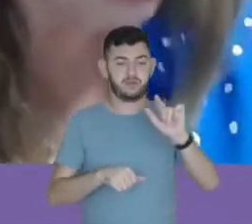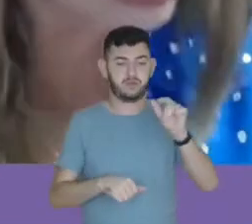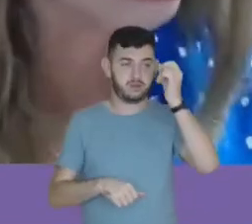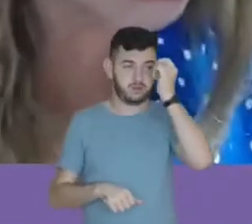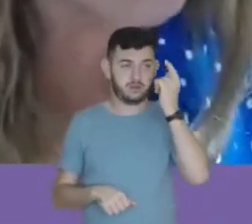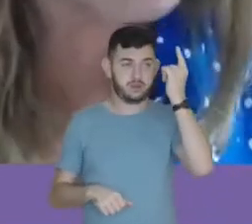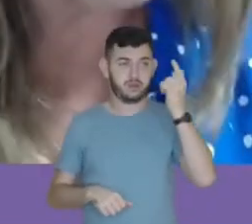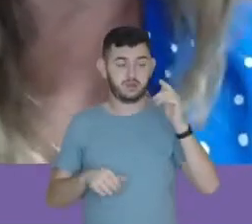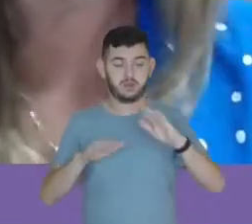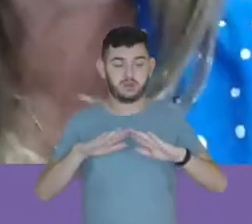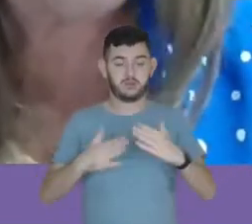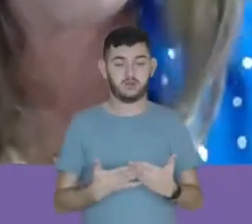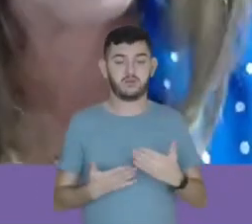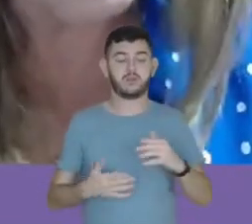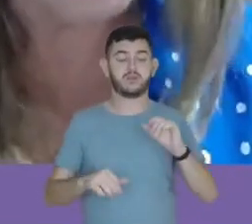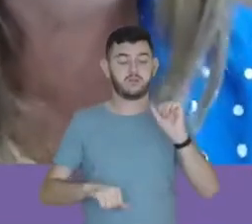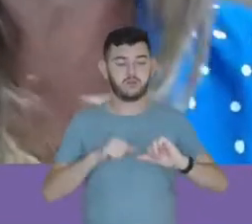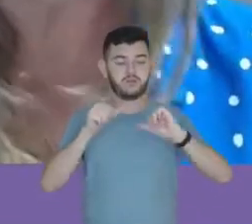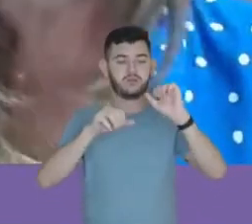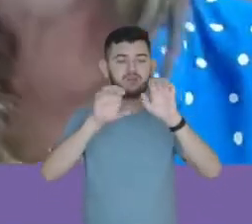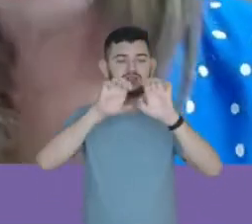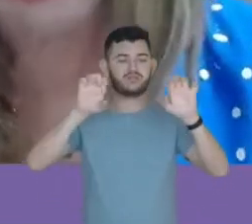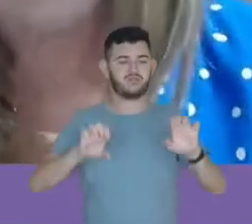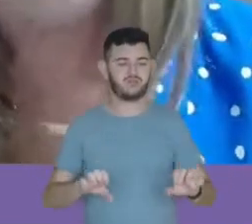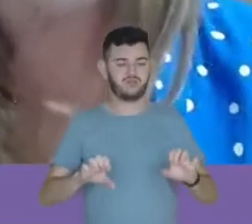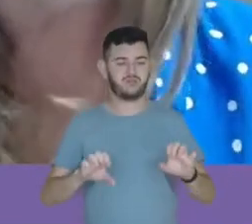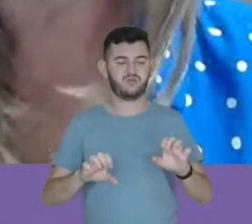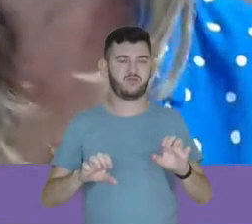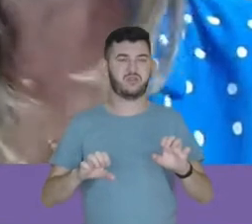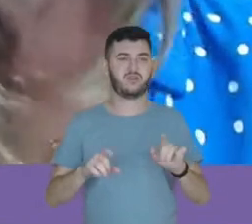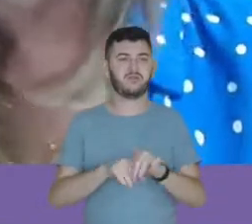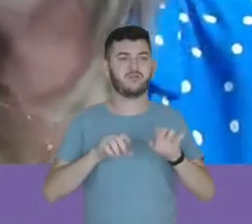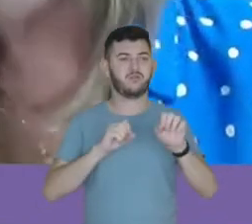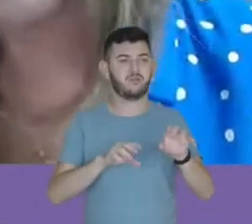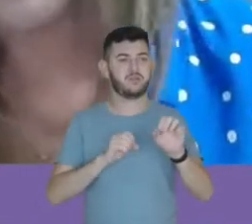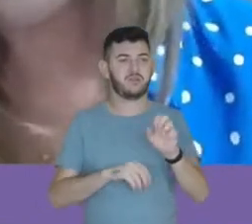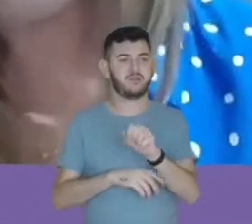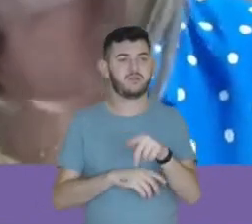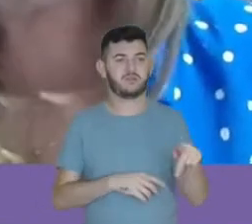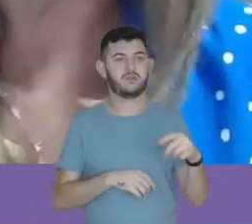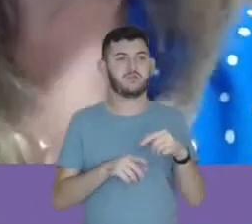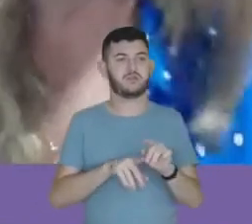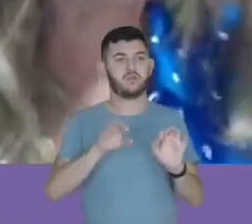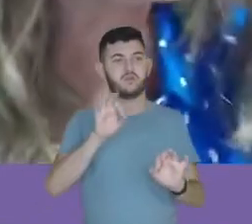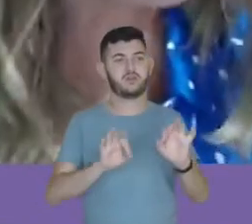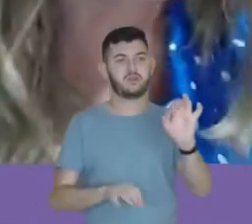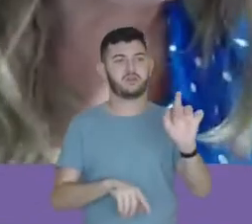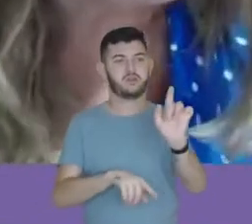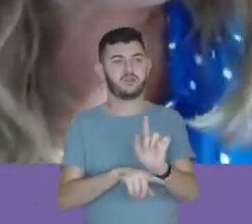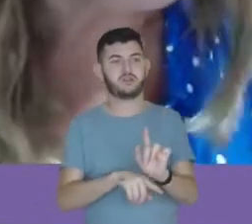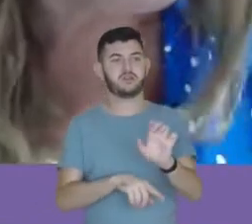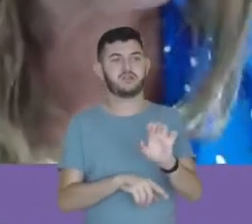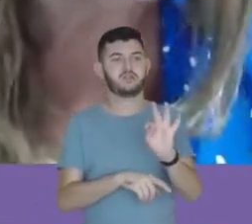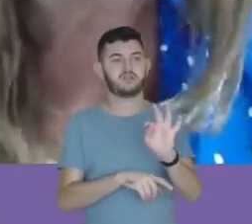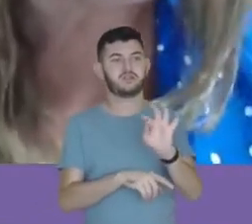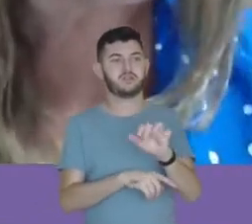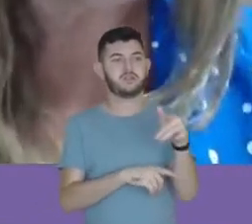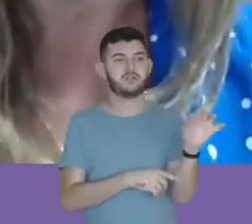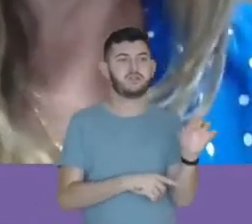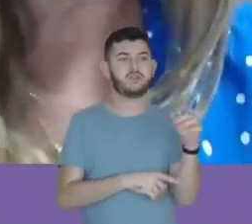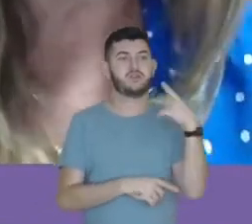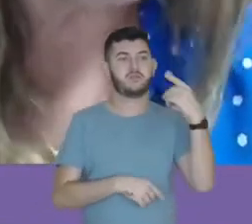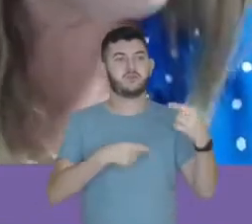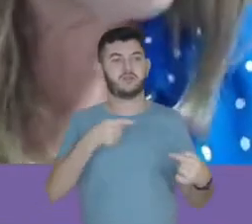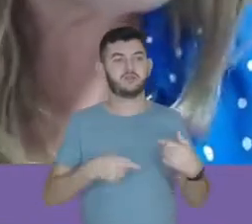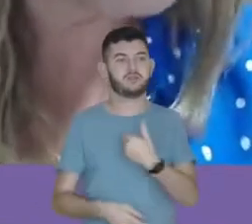de que a escola se modifica, a estrutura da escola, a formação de professores, a organização da gestão, a política pública que se